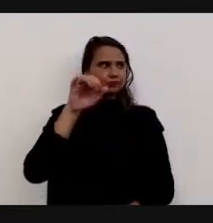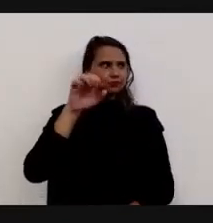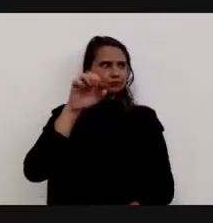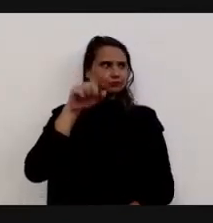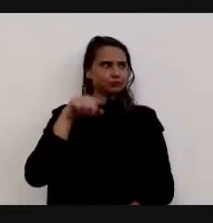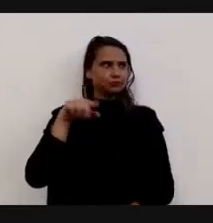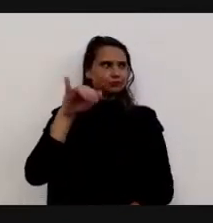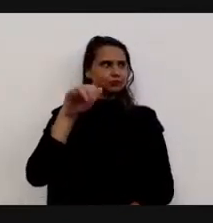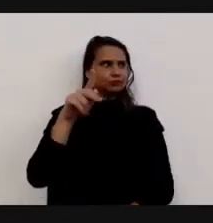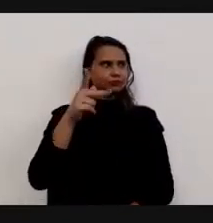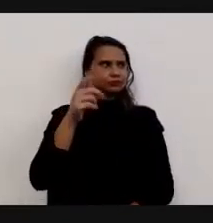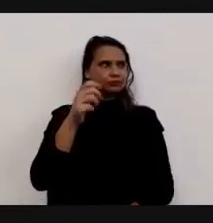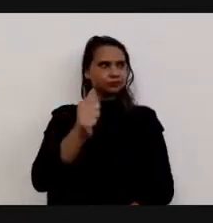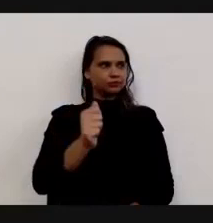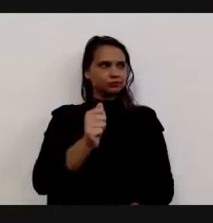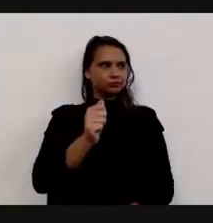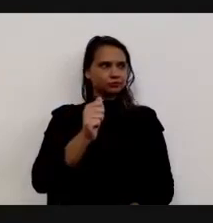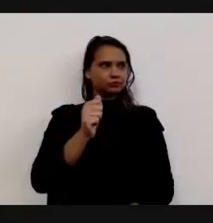para o Paulo